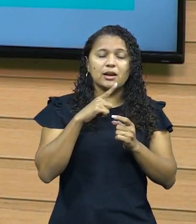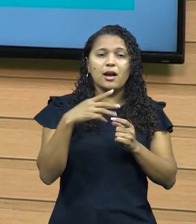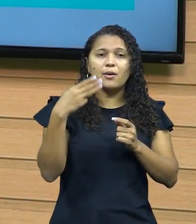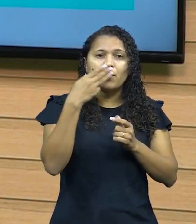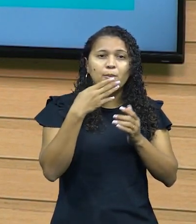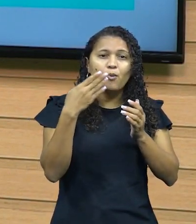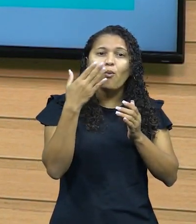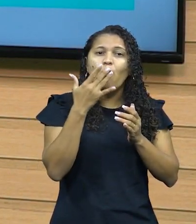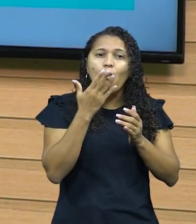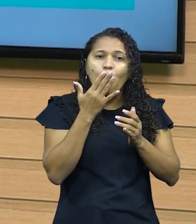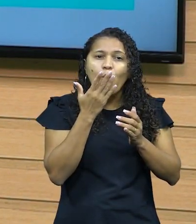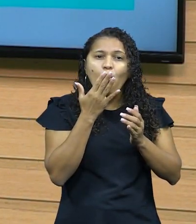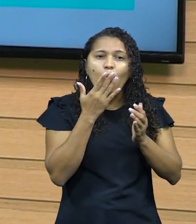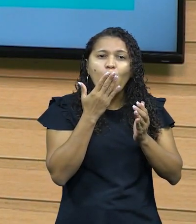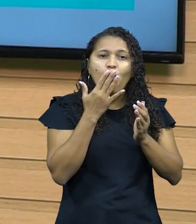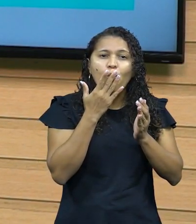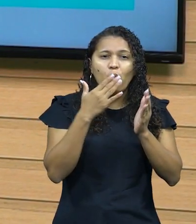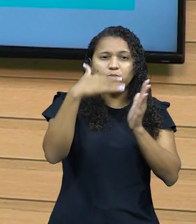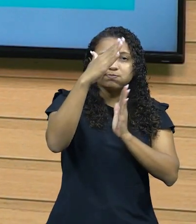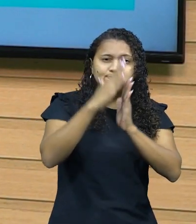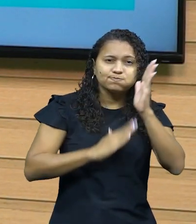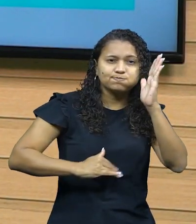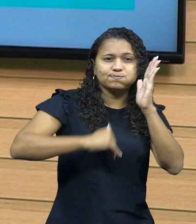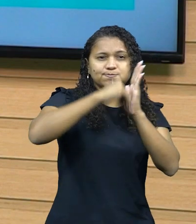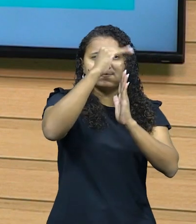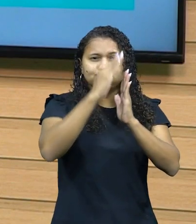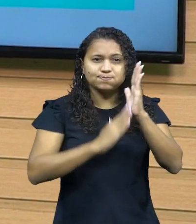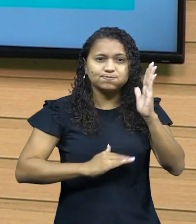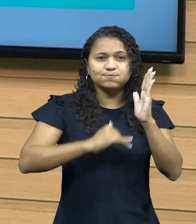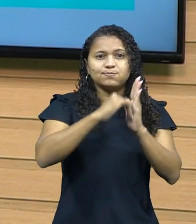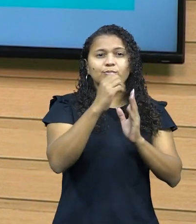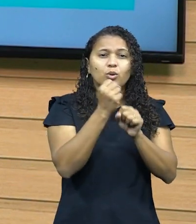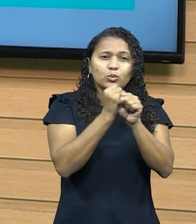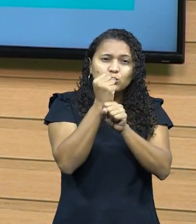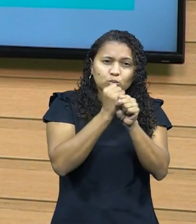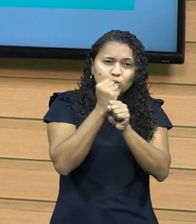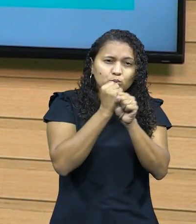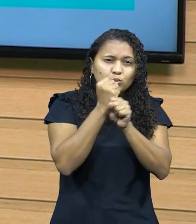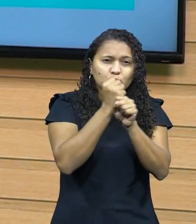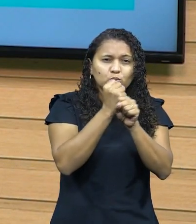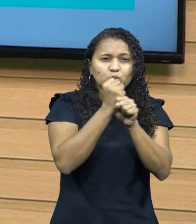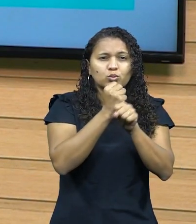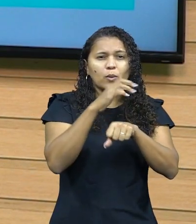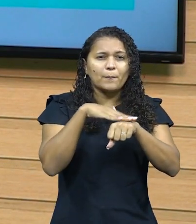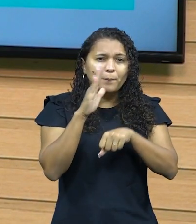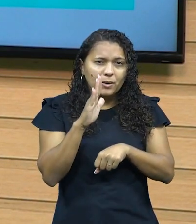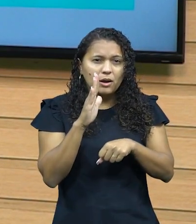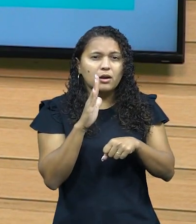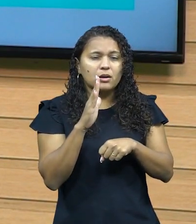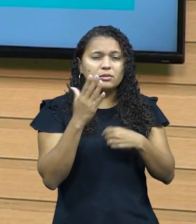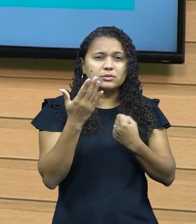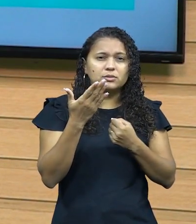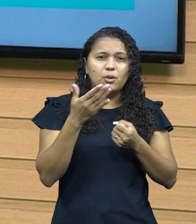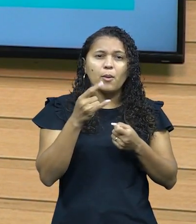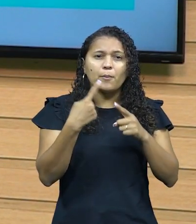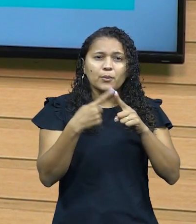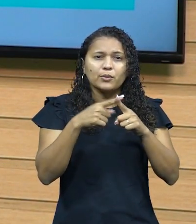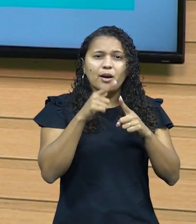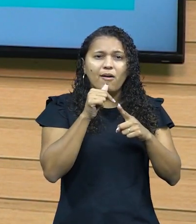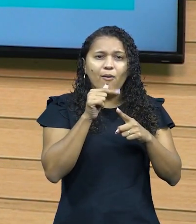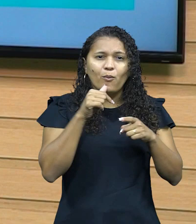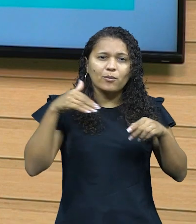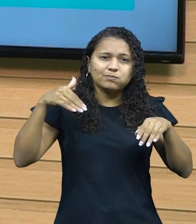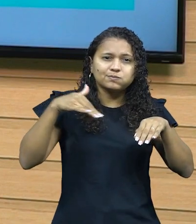que garantia que esse navio ele tivesse maior durabilidade, né, ele sofresse menos com